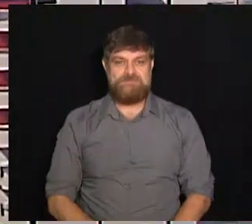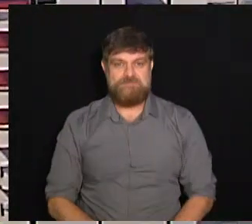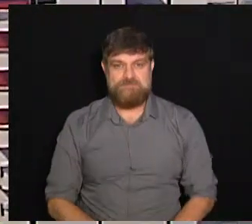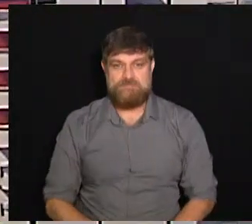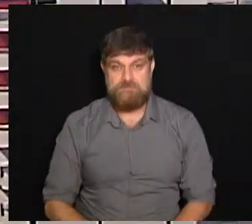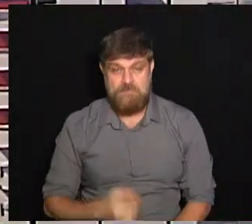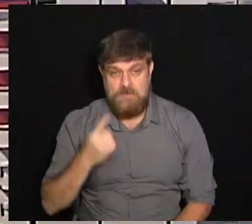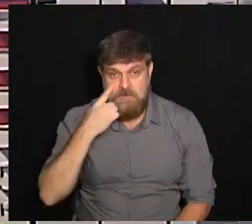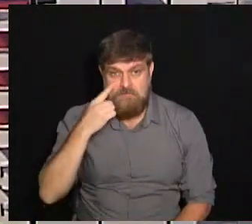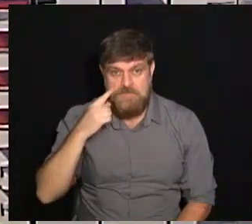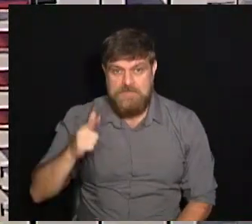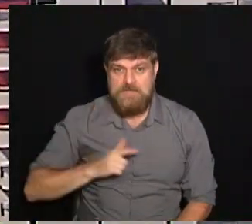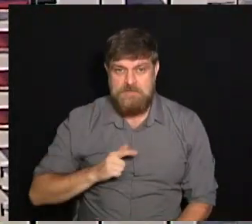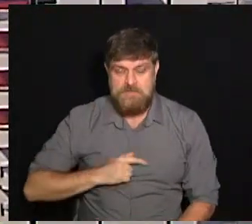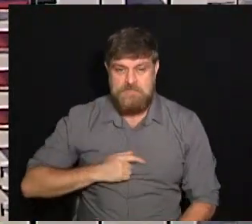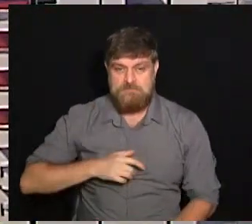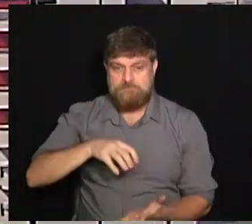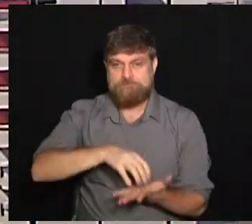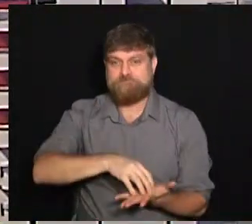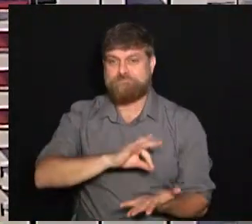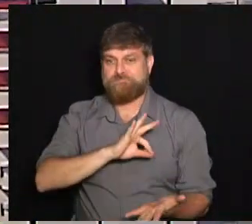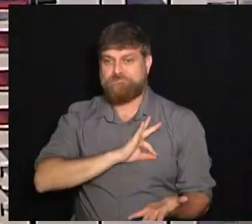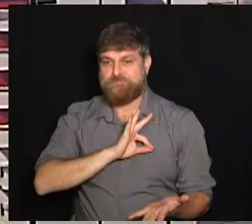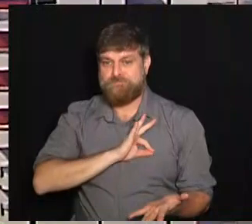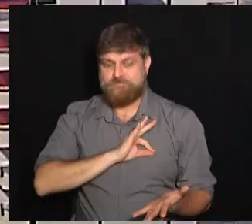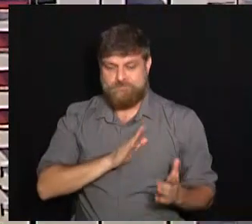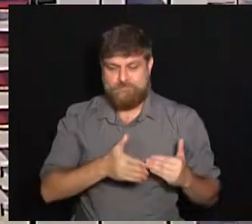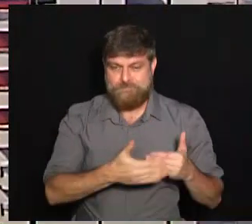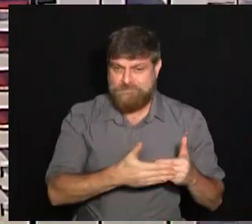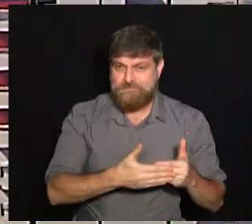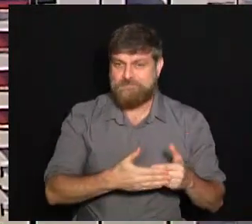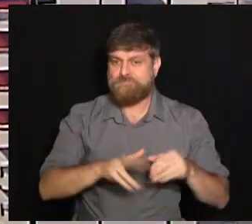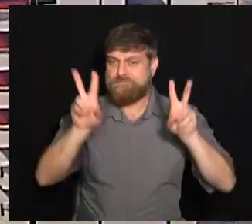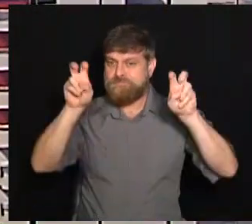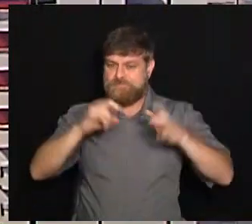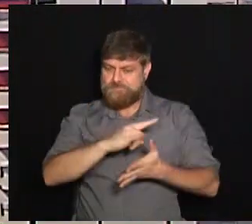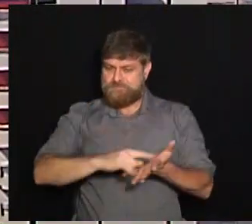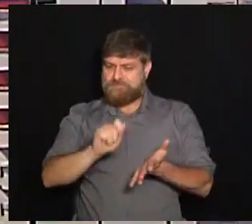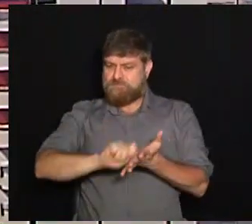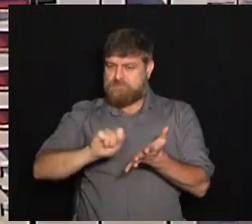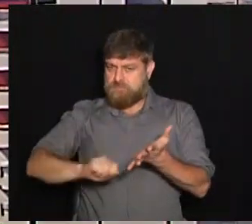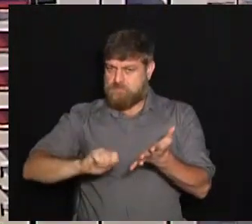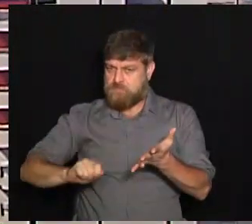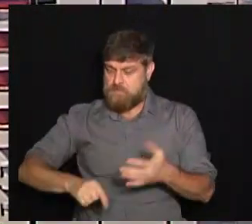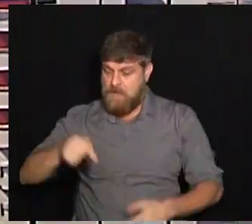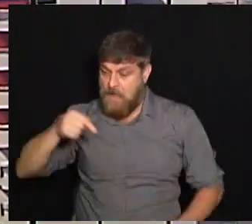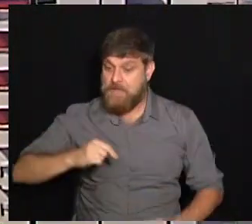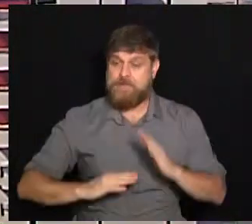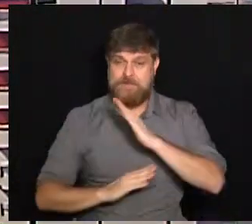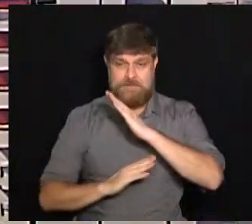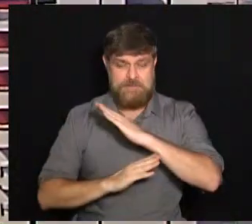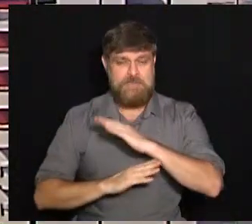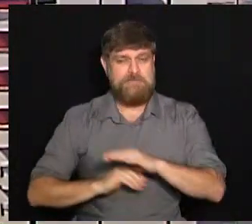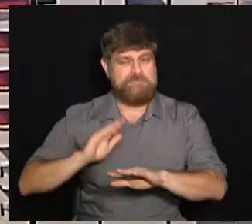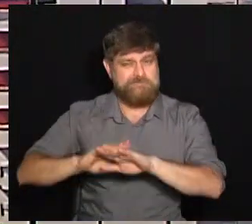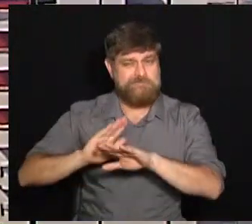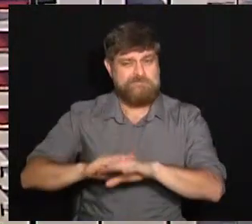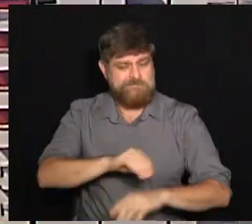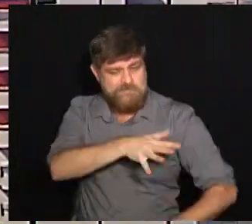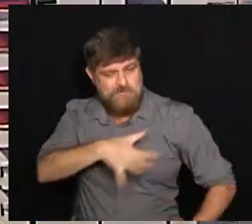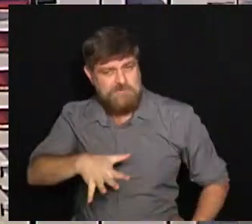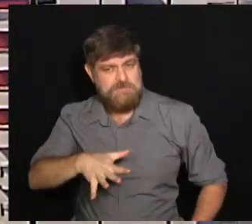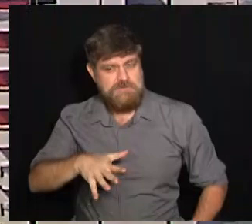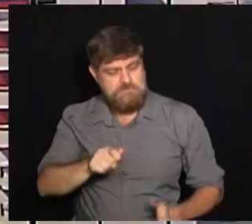hein? O fechamento de delegacias na cidade virou assunto de uma moção protocolada aqui na Câmara pelo vereador Sidão